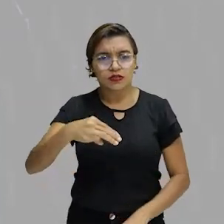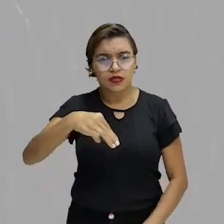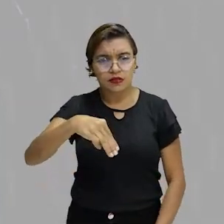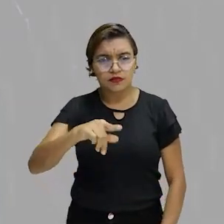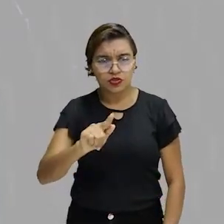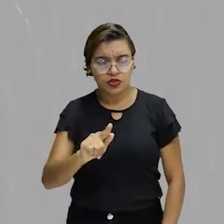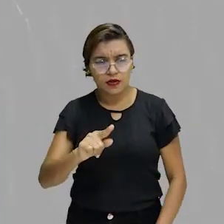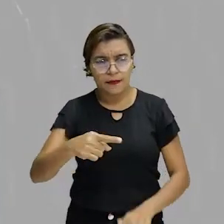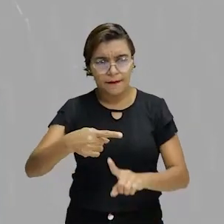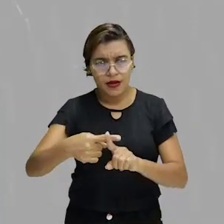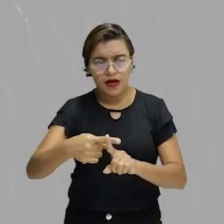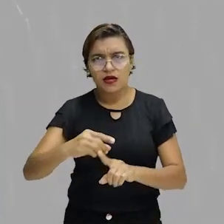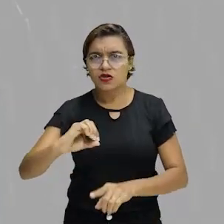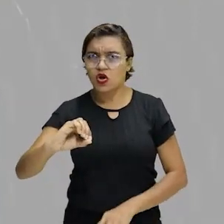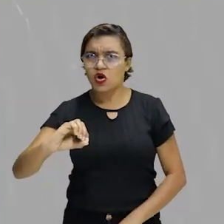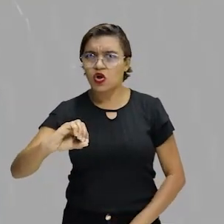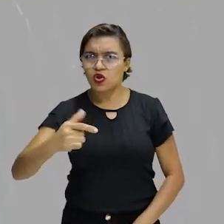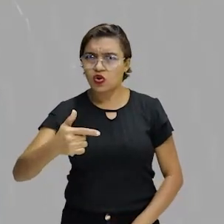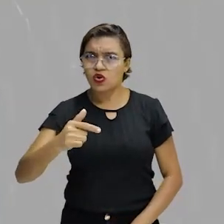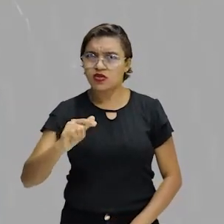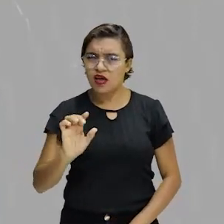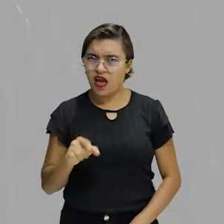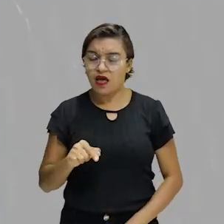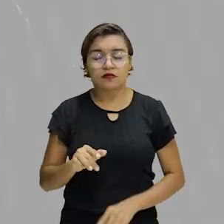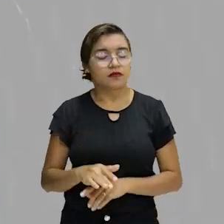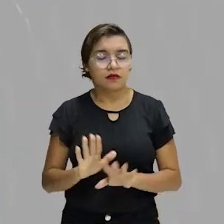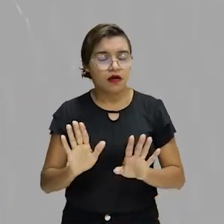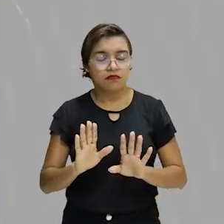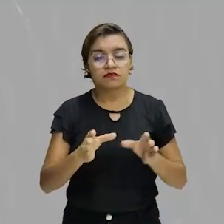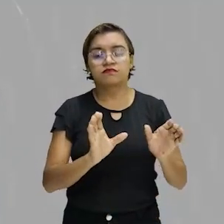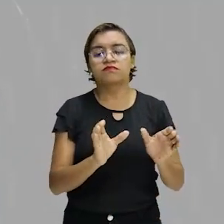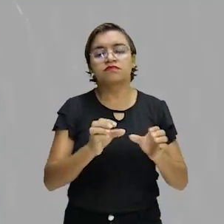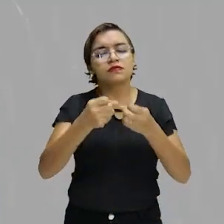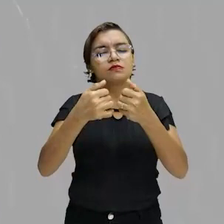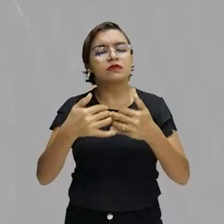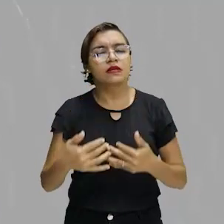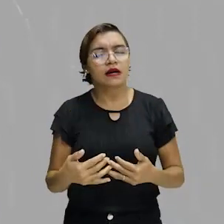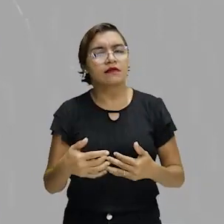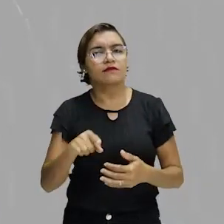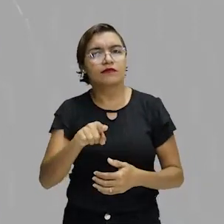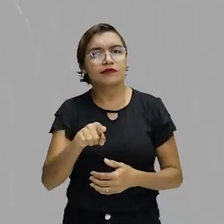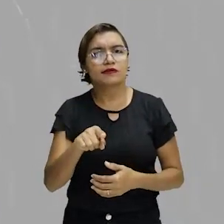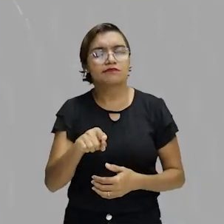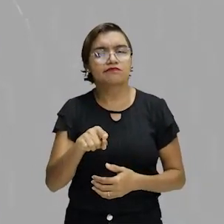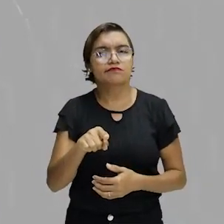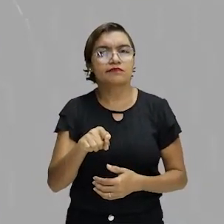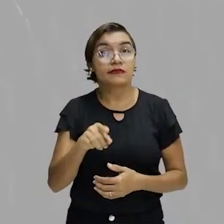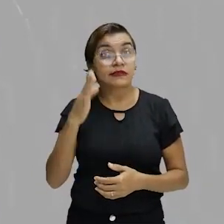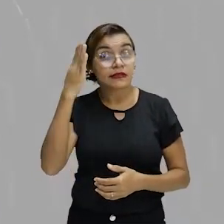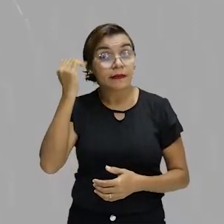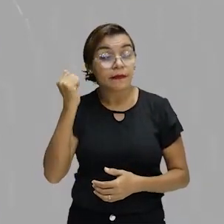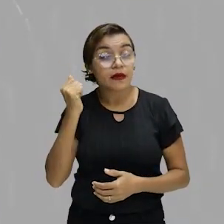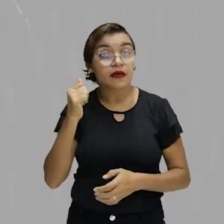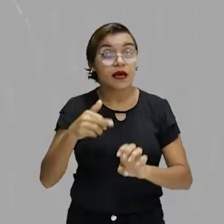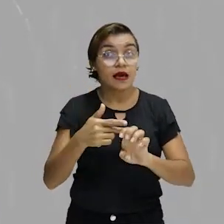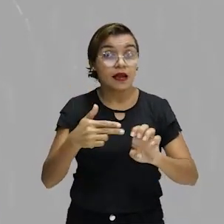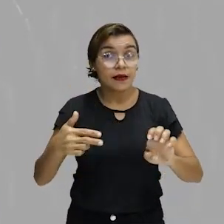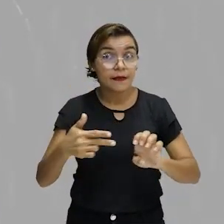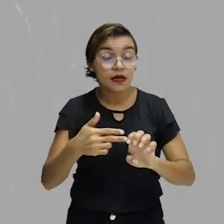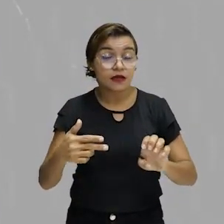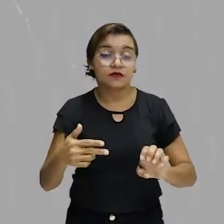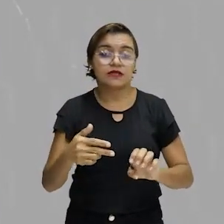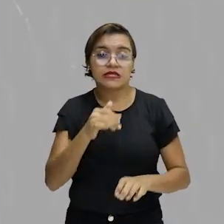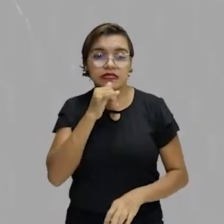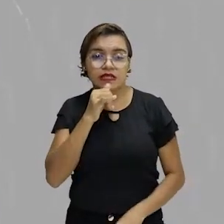oxigênio não para você classificar você vai observar apenas Quem são os elementos então aqui no caso é o